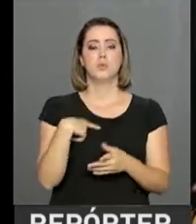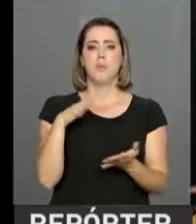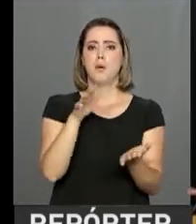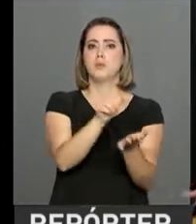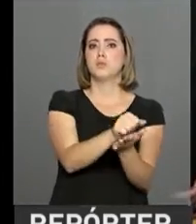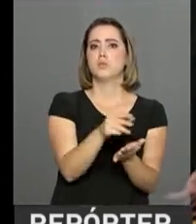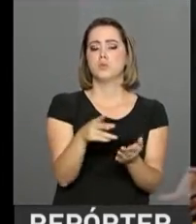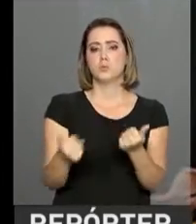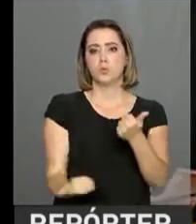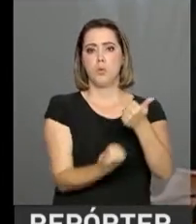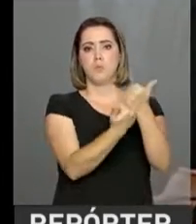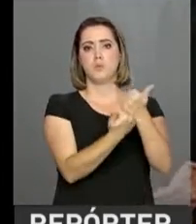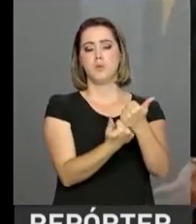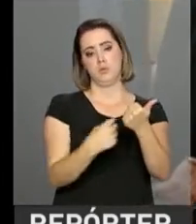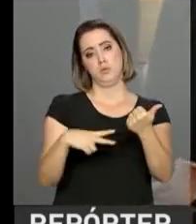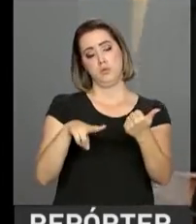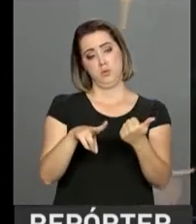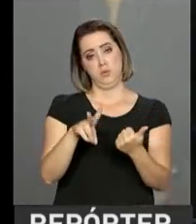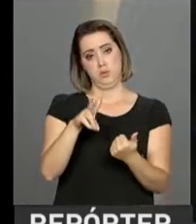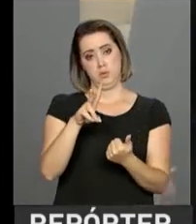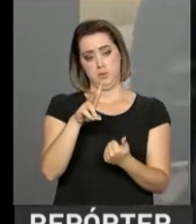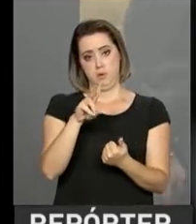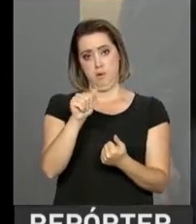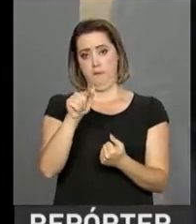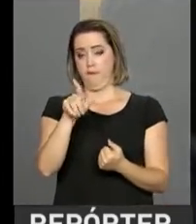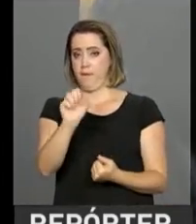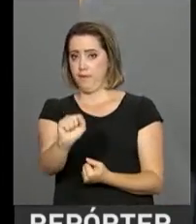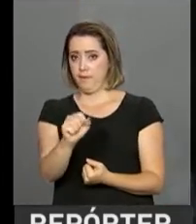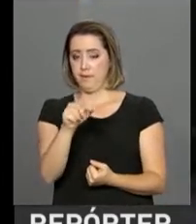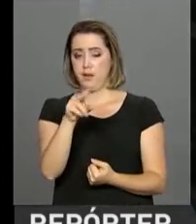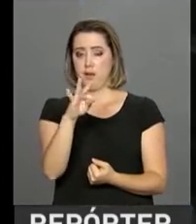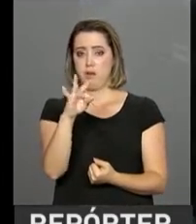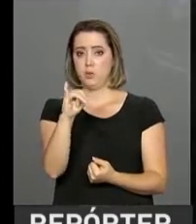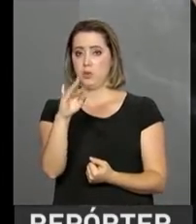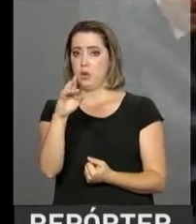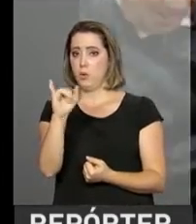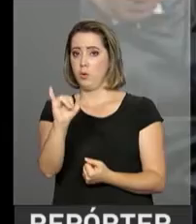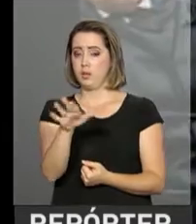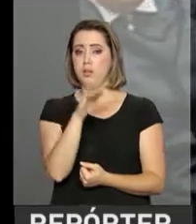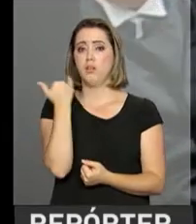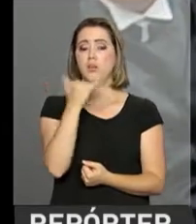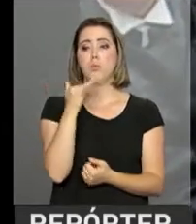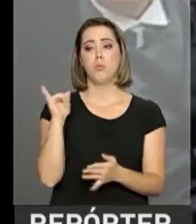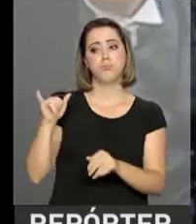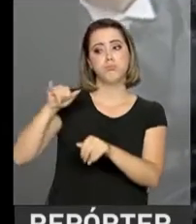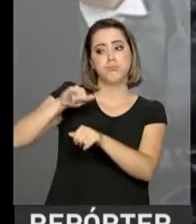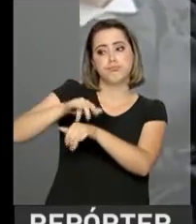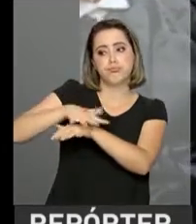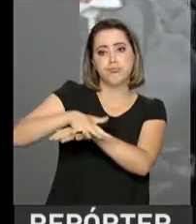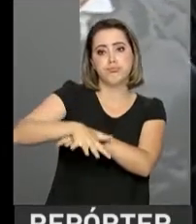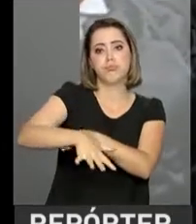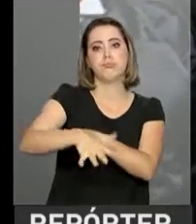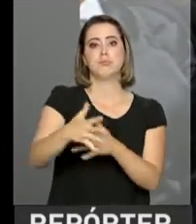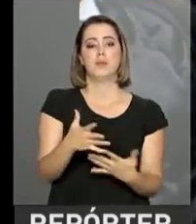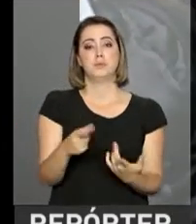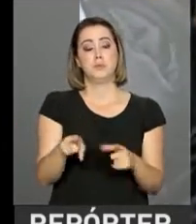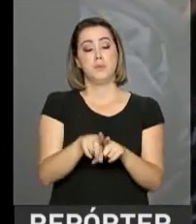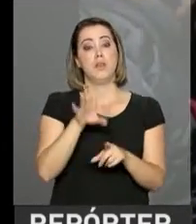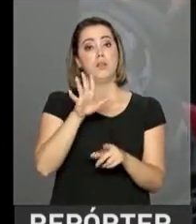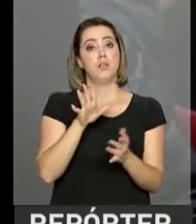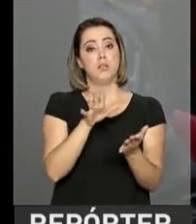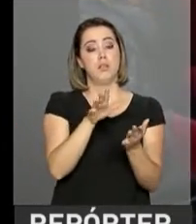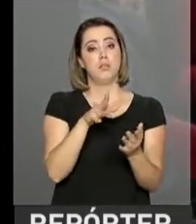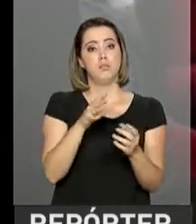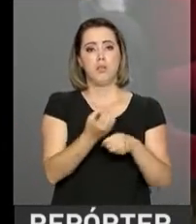assumir a vaga no STF deixada por Teori Zavascki, que morreu em um acidente aéreo em janeiro. Ele é formado